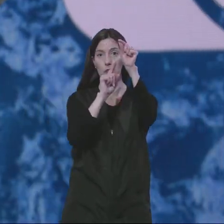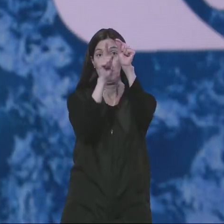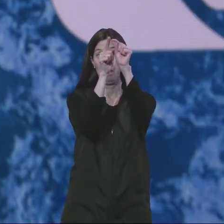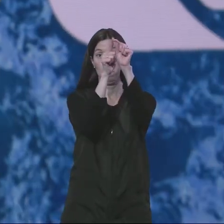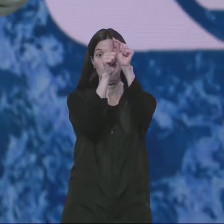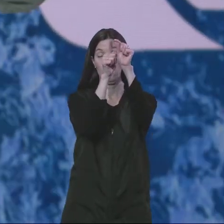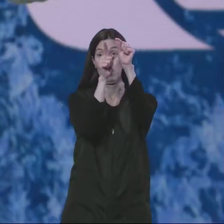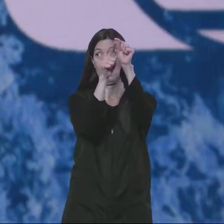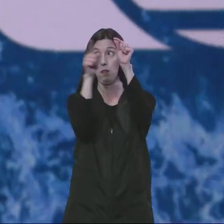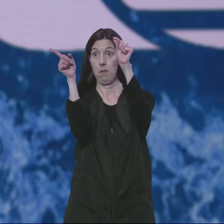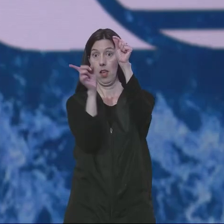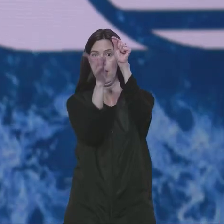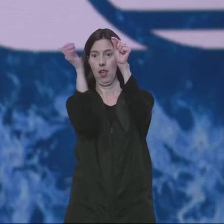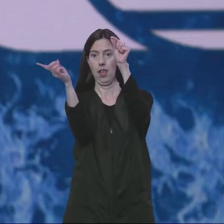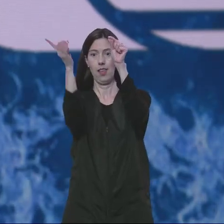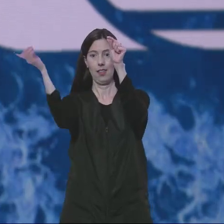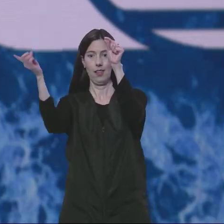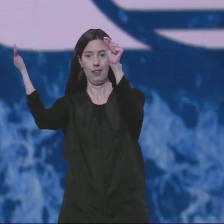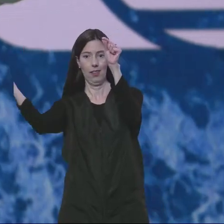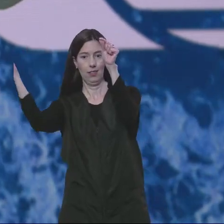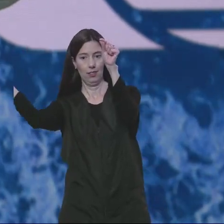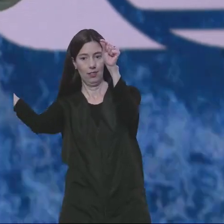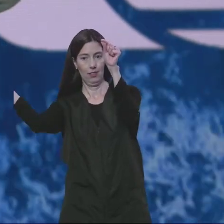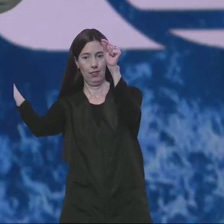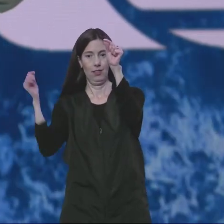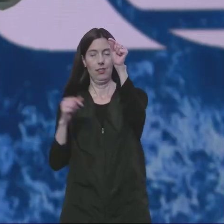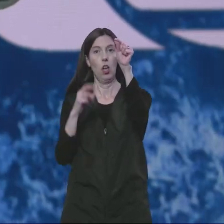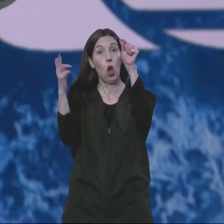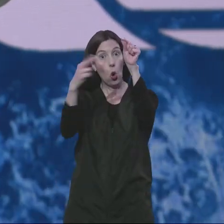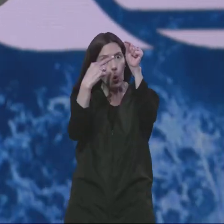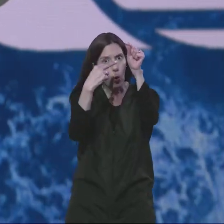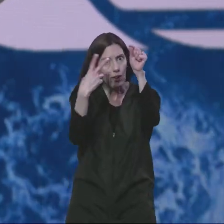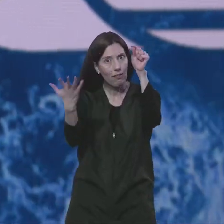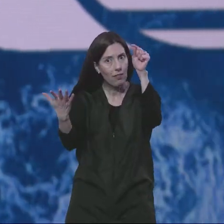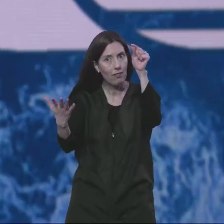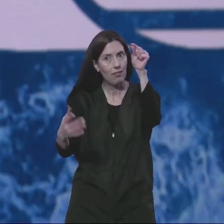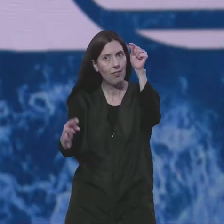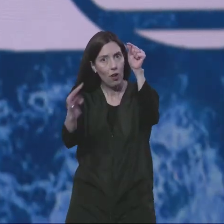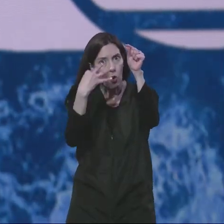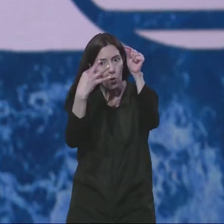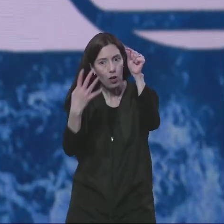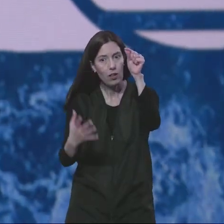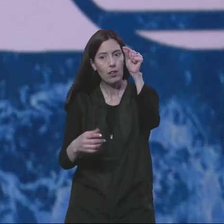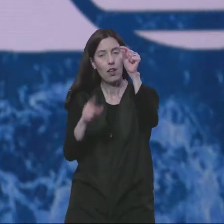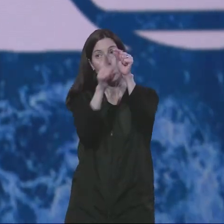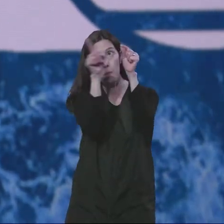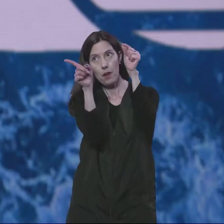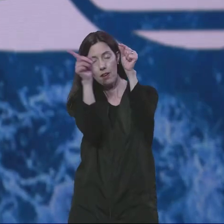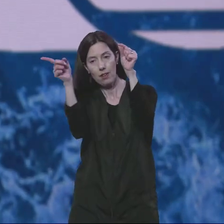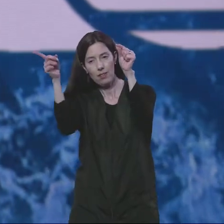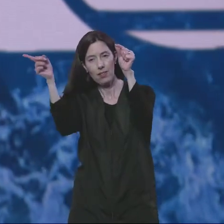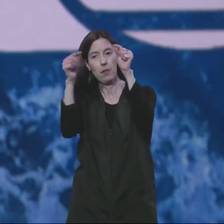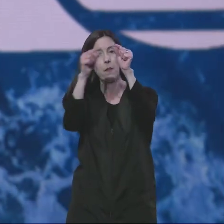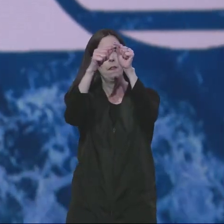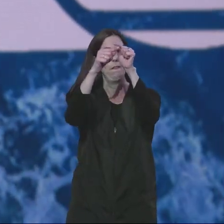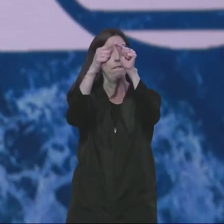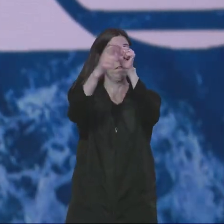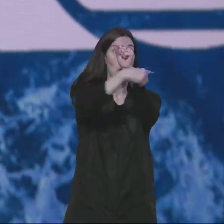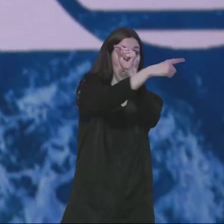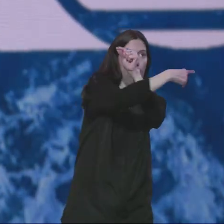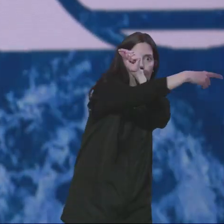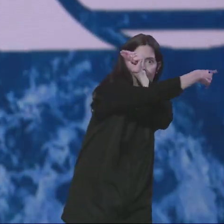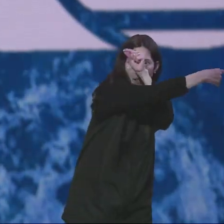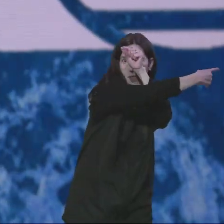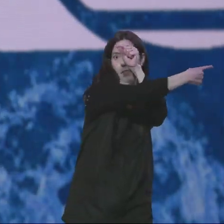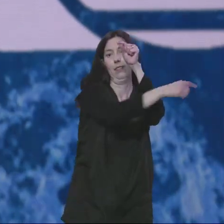Para lá é eternidade. Olha aqui para mim, criatura. Para lá é eternidade. Para lá